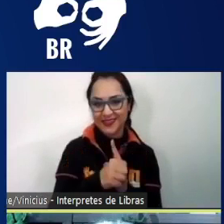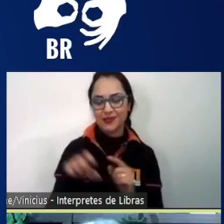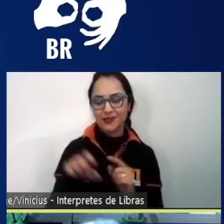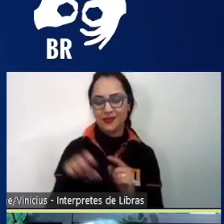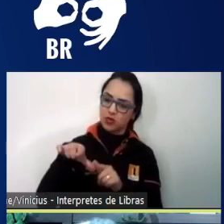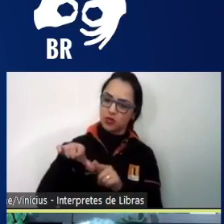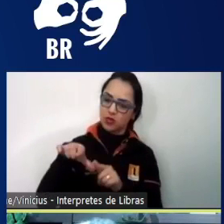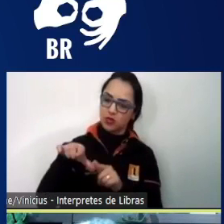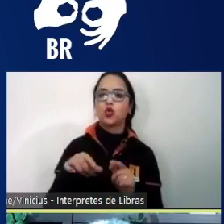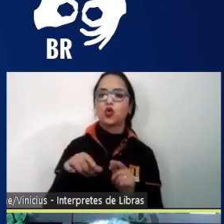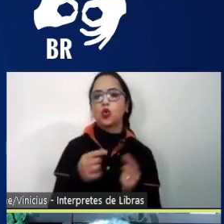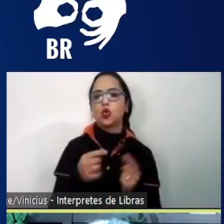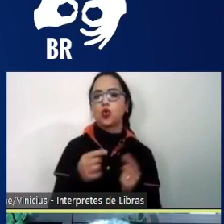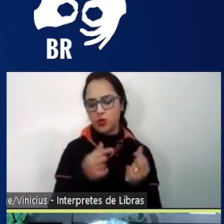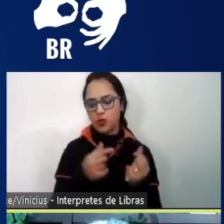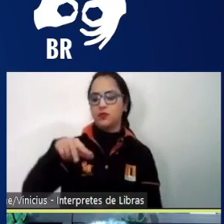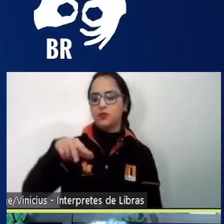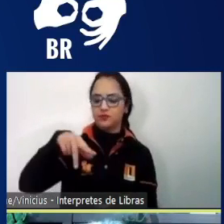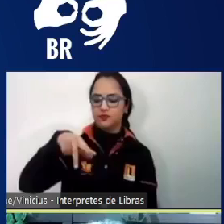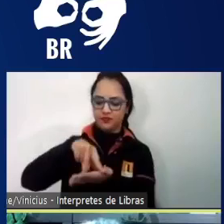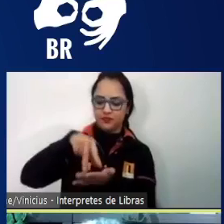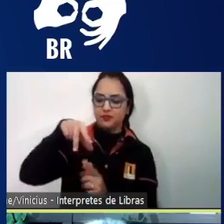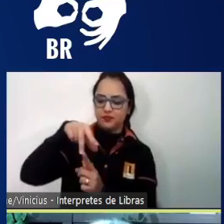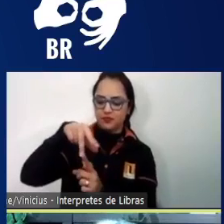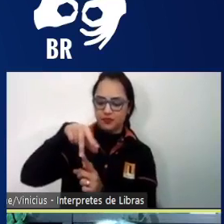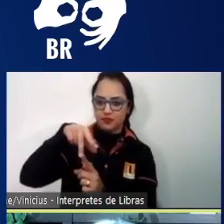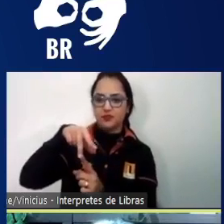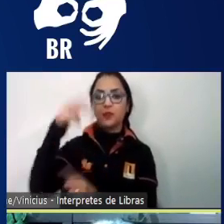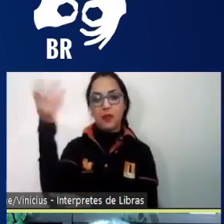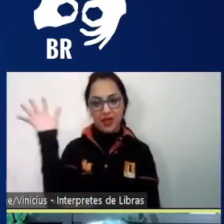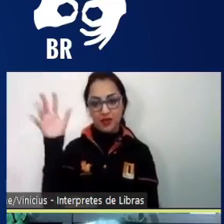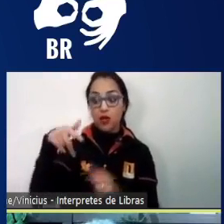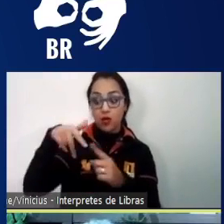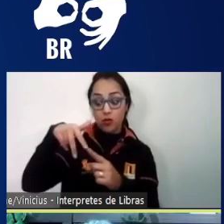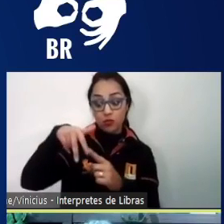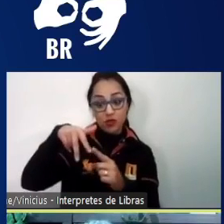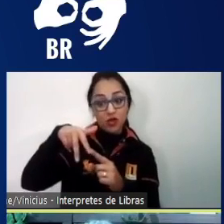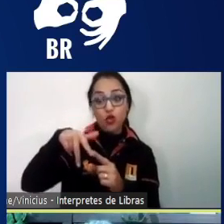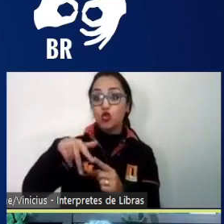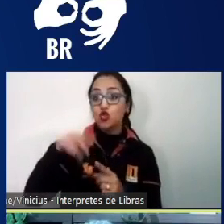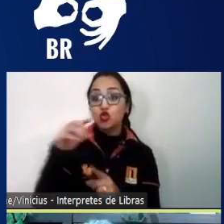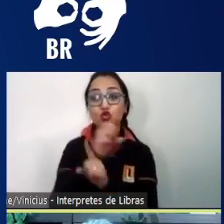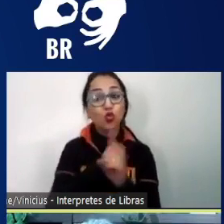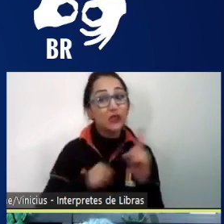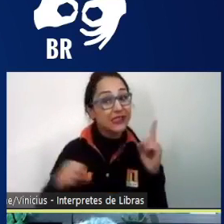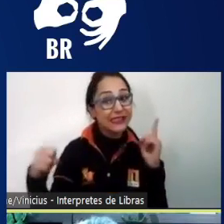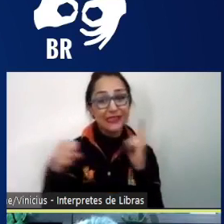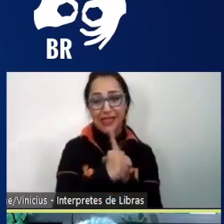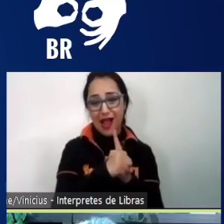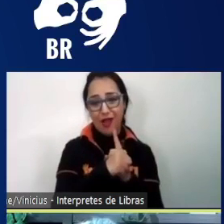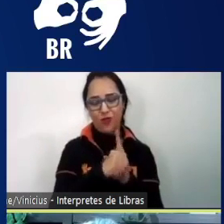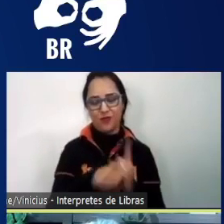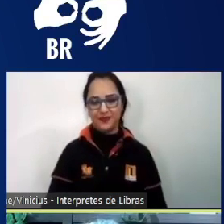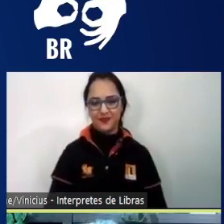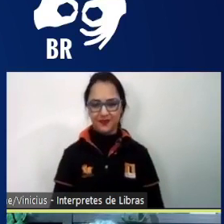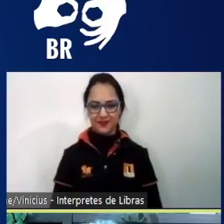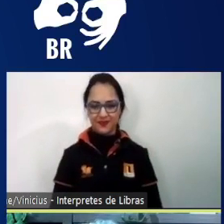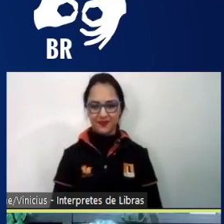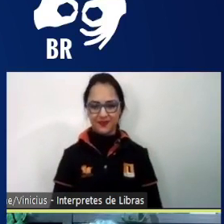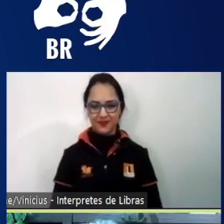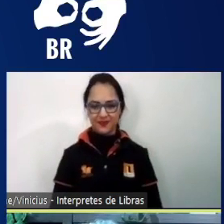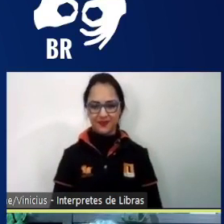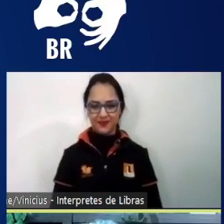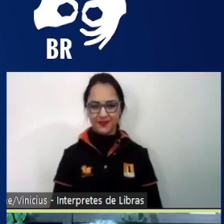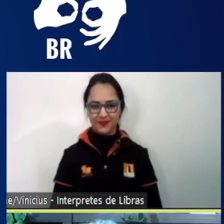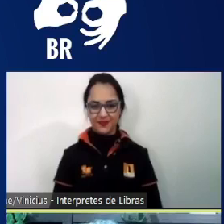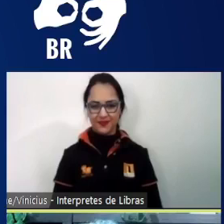no pilar do meio ambiente, e o social também. A gente tem que abrir esses pontos,